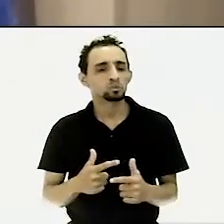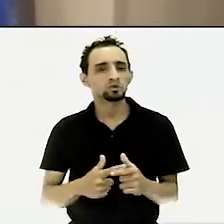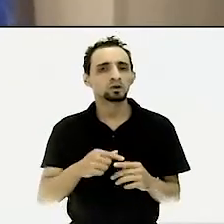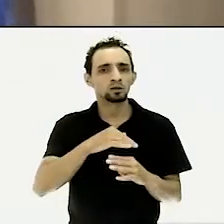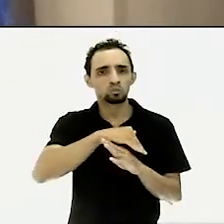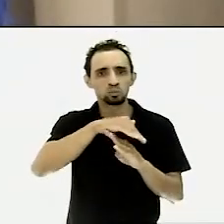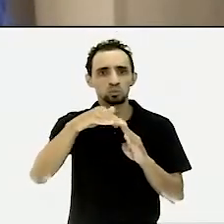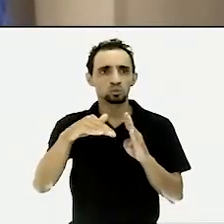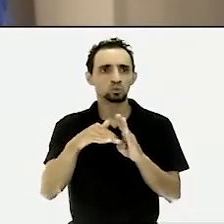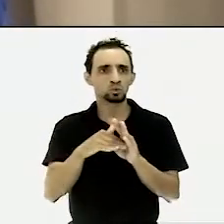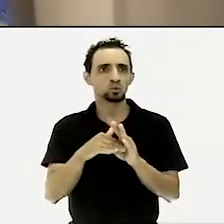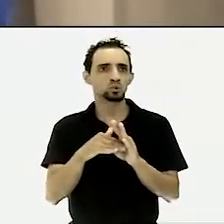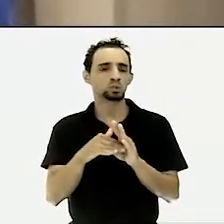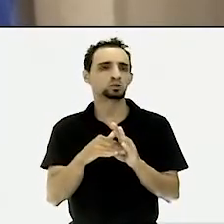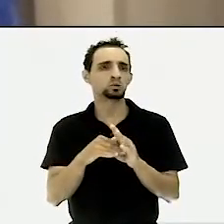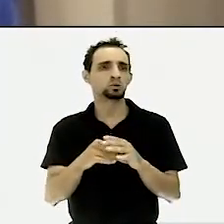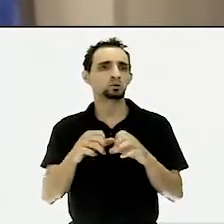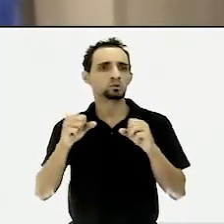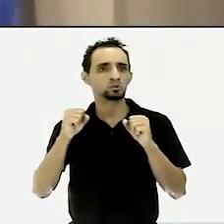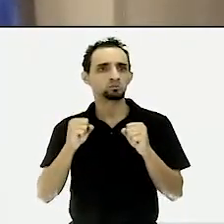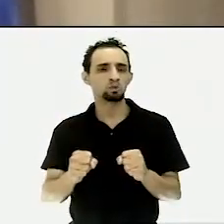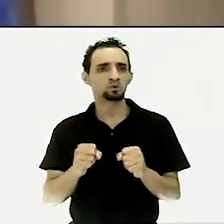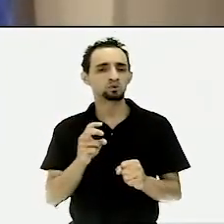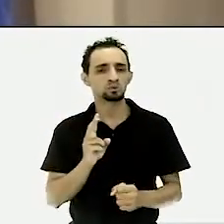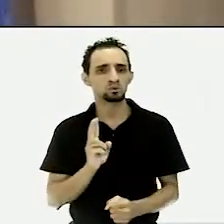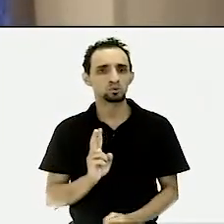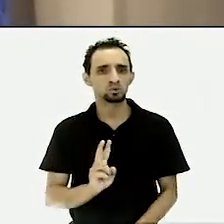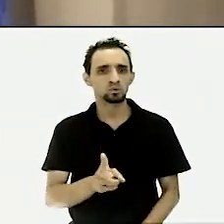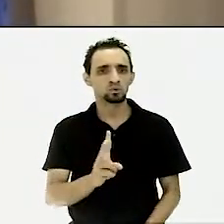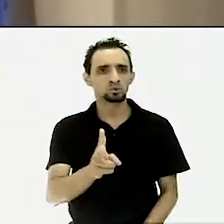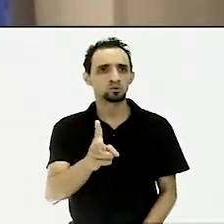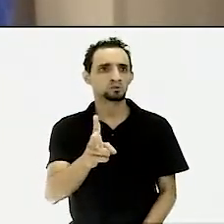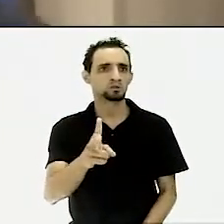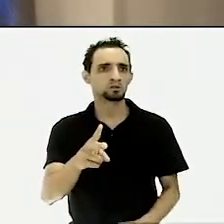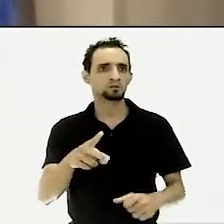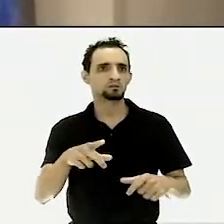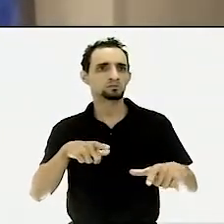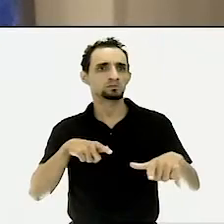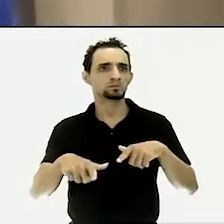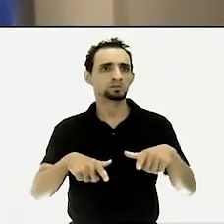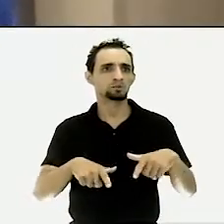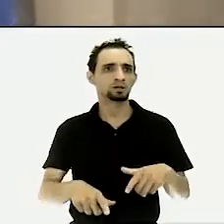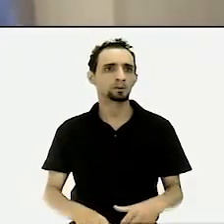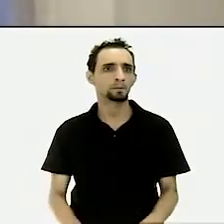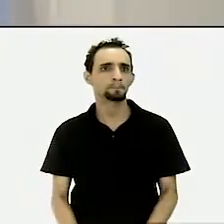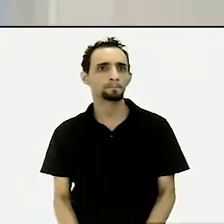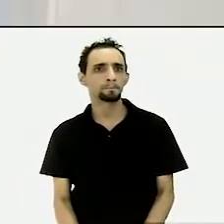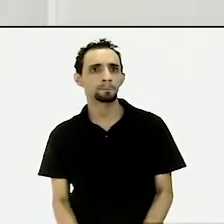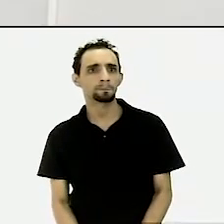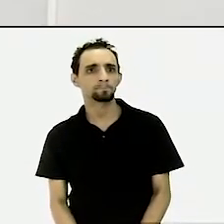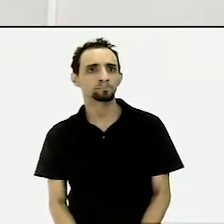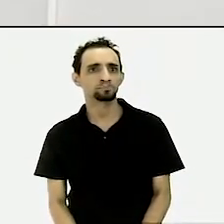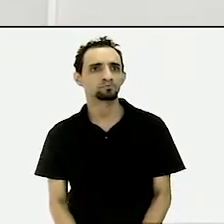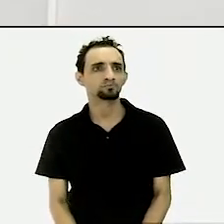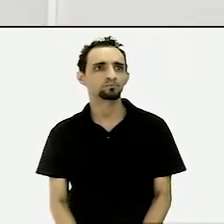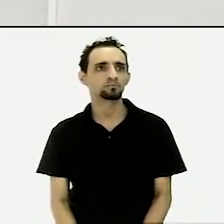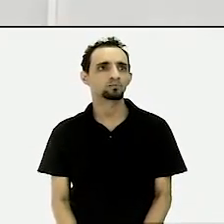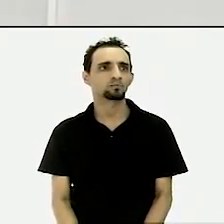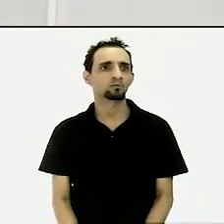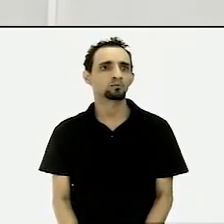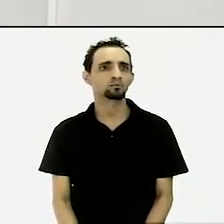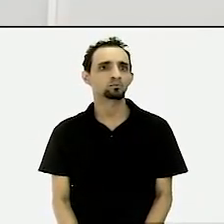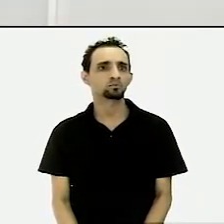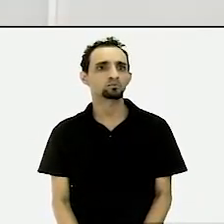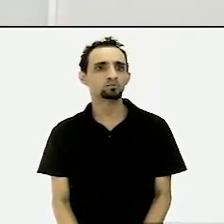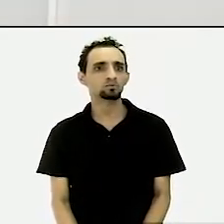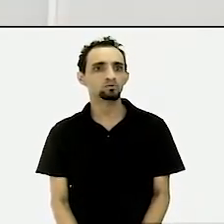zum. Vamos aqui, vamos brigar por vocês e pode contar com esse vereador aqui. Por não, Rosa. Ledão, parabéns pelo assunto novamente. Eu fui procurada